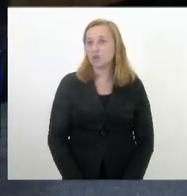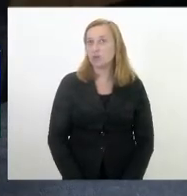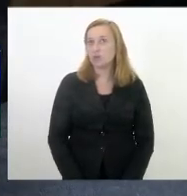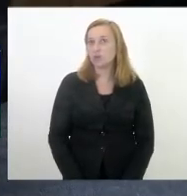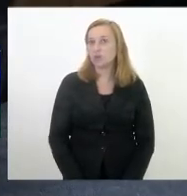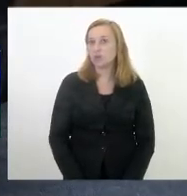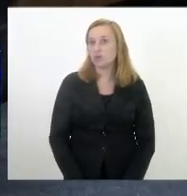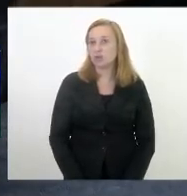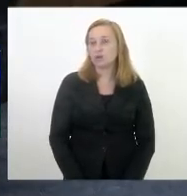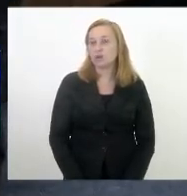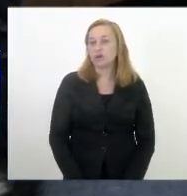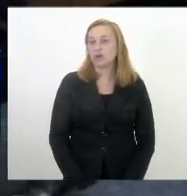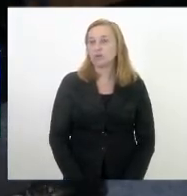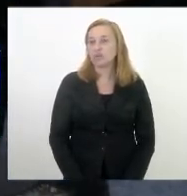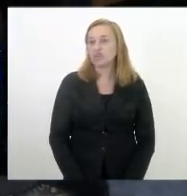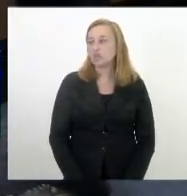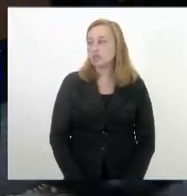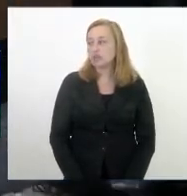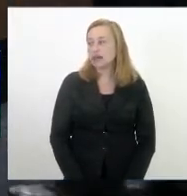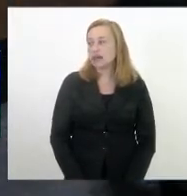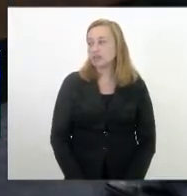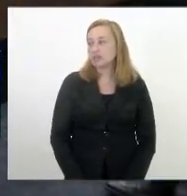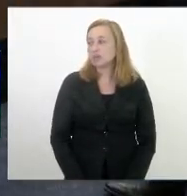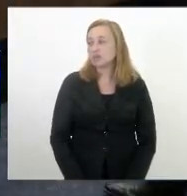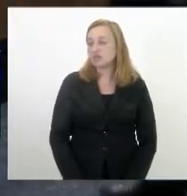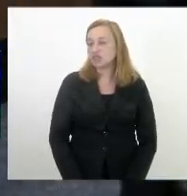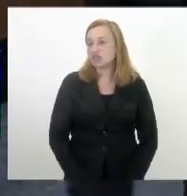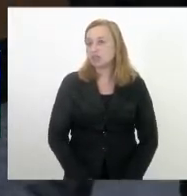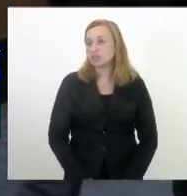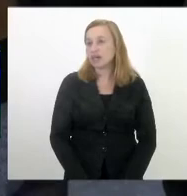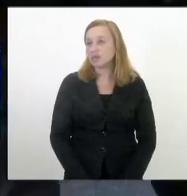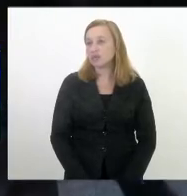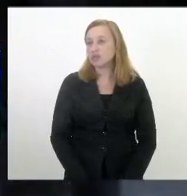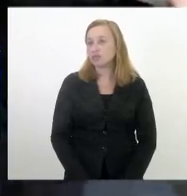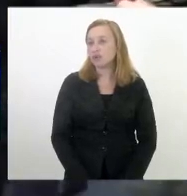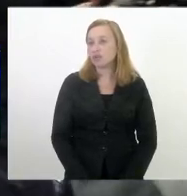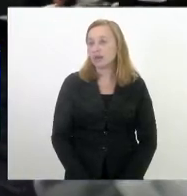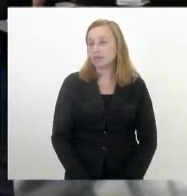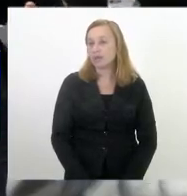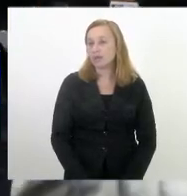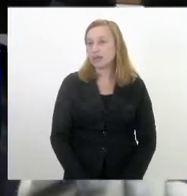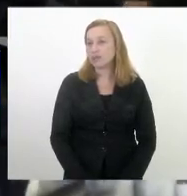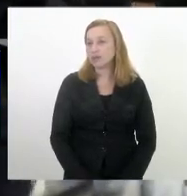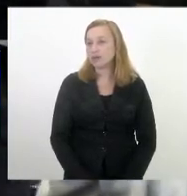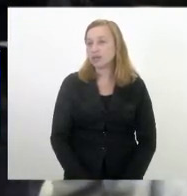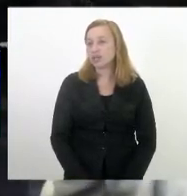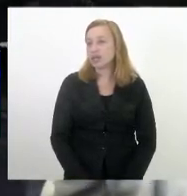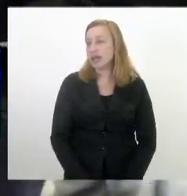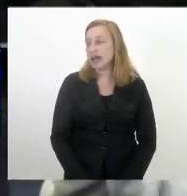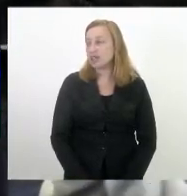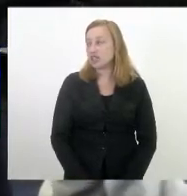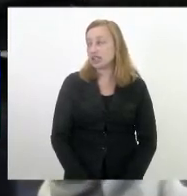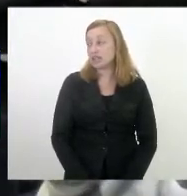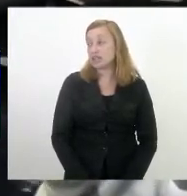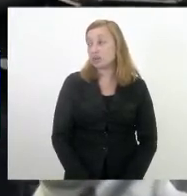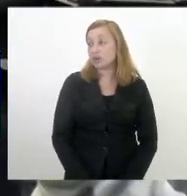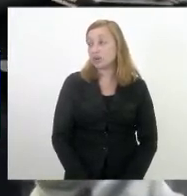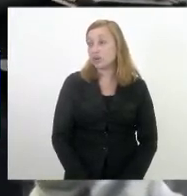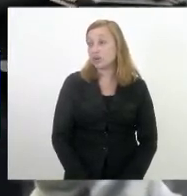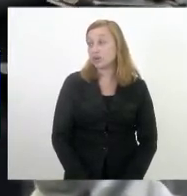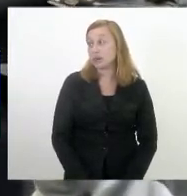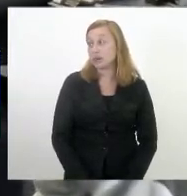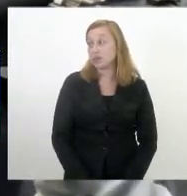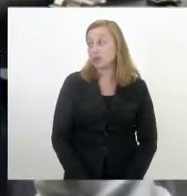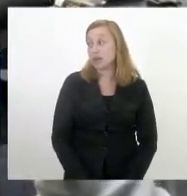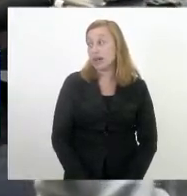Não precisa botar autorizativo. Não tem problema. Ok? Mas aí a gente fecha, aí dá para negociar. Eu falo aqui. Faixa de